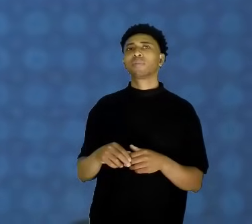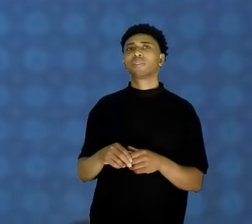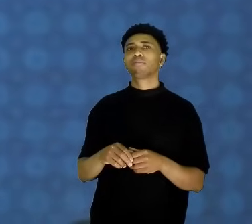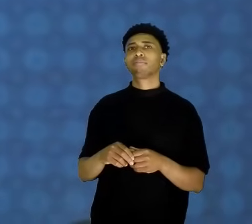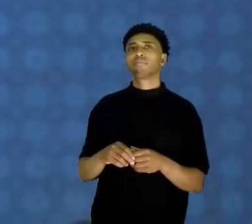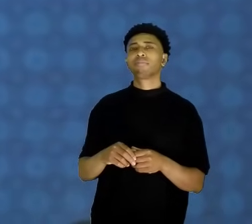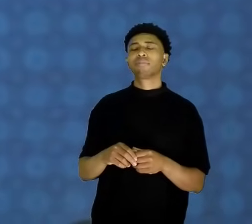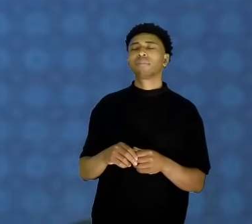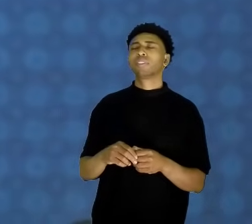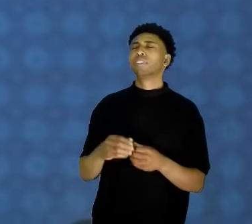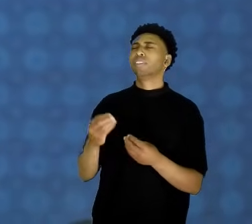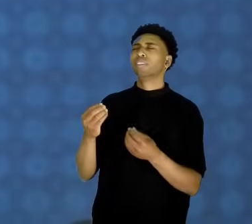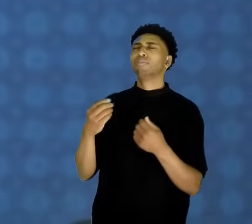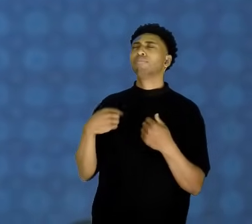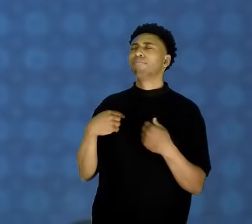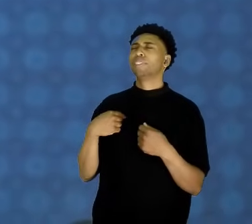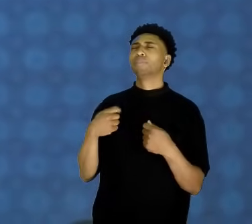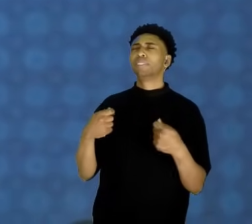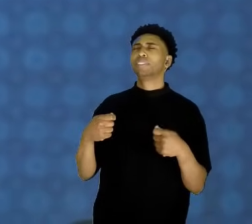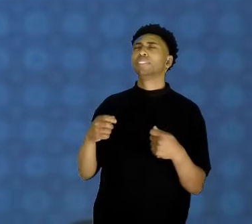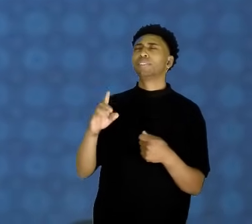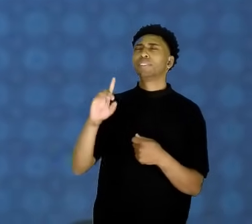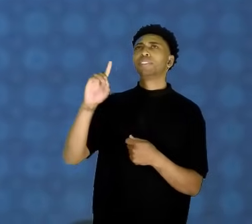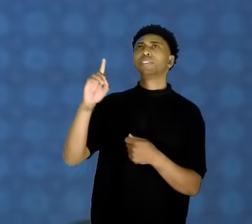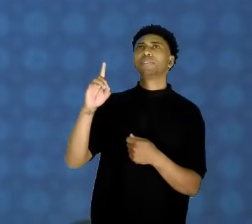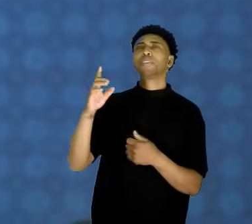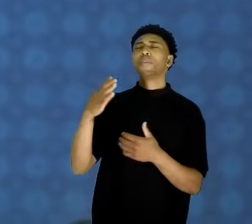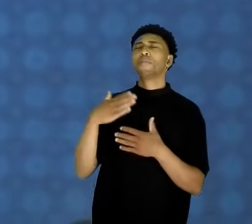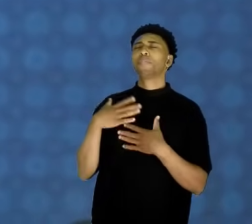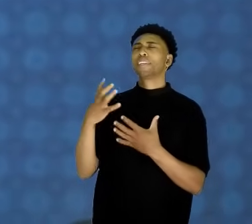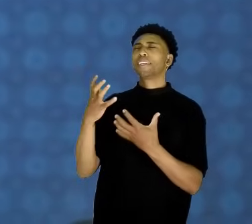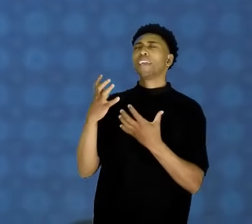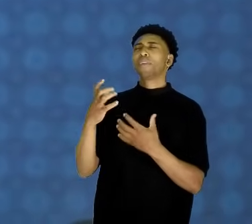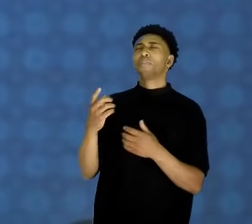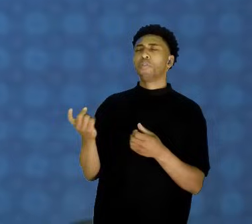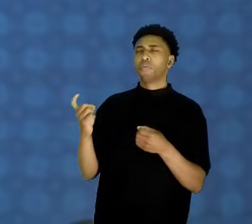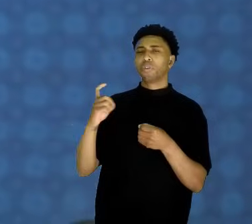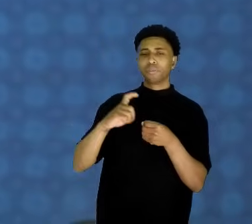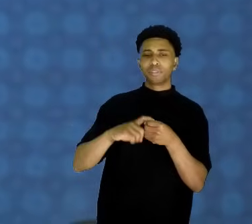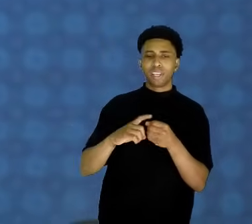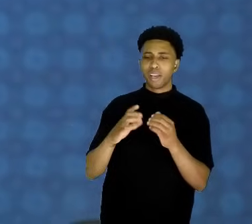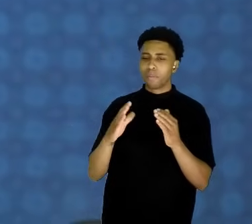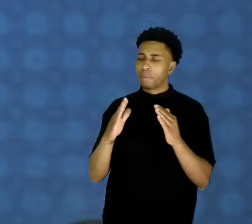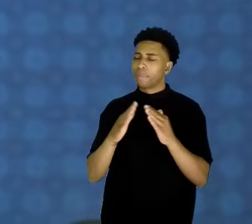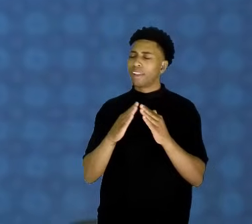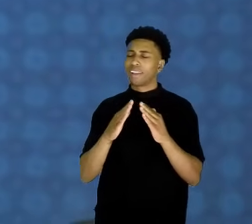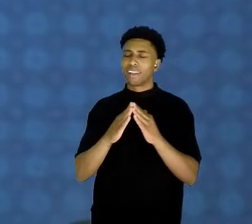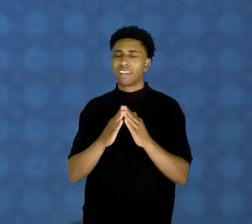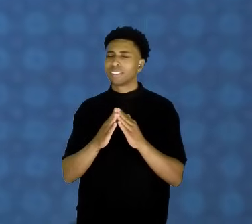me dá alguma coisa. Mas eu não vou voltar para minha casa do jeito que eu vim.